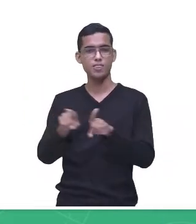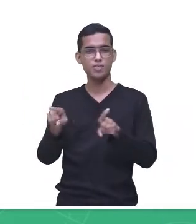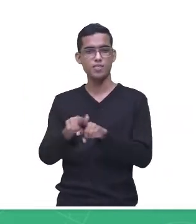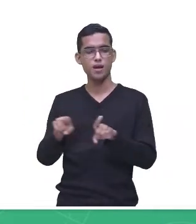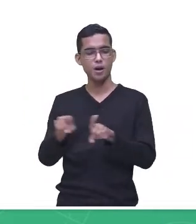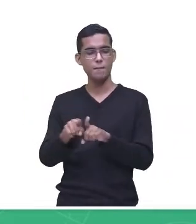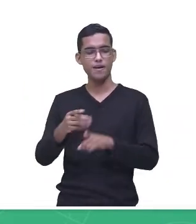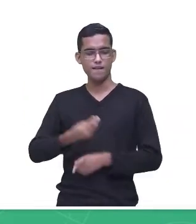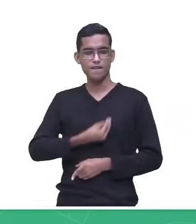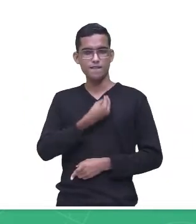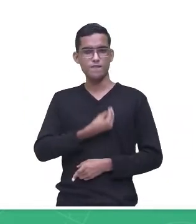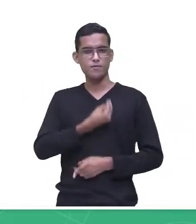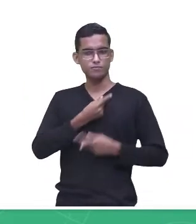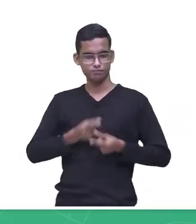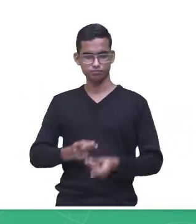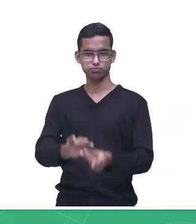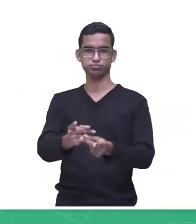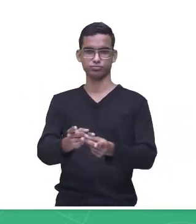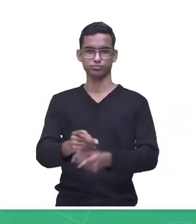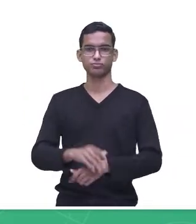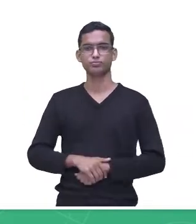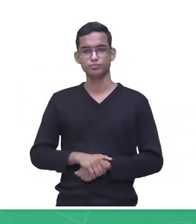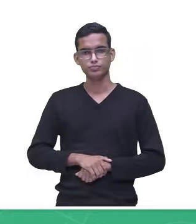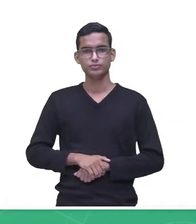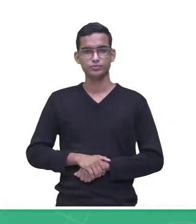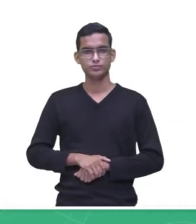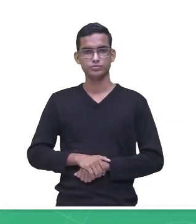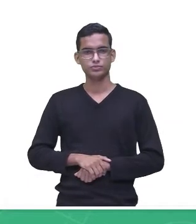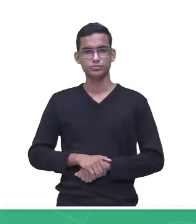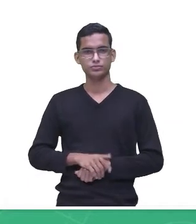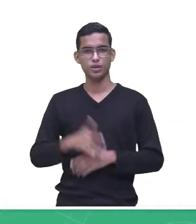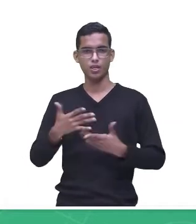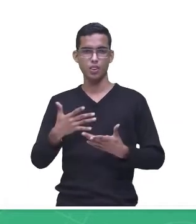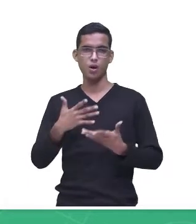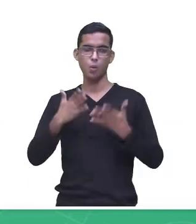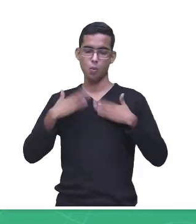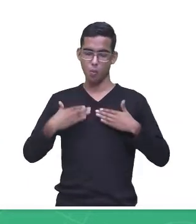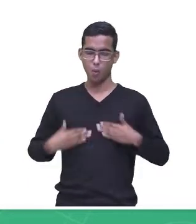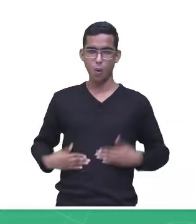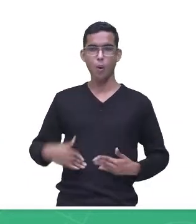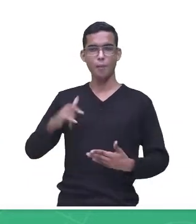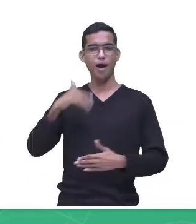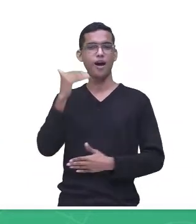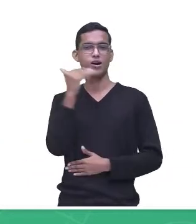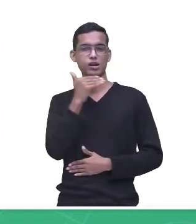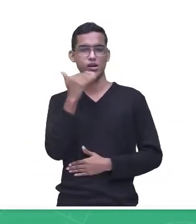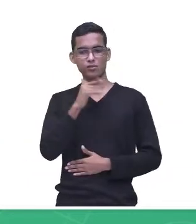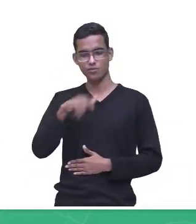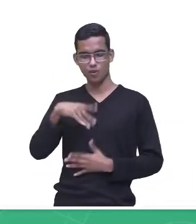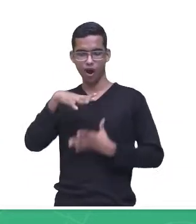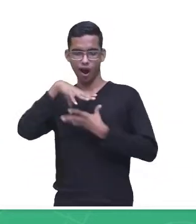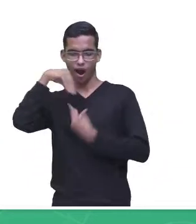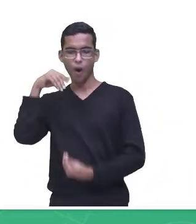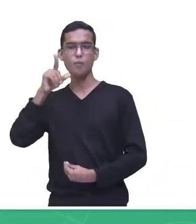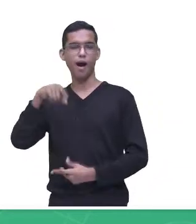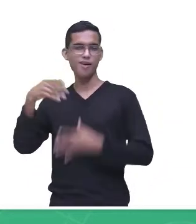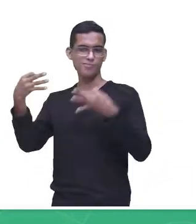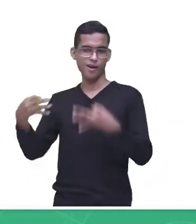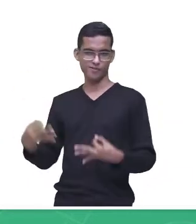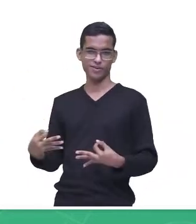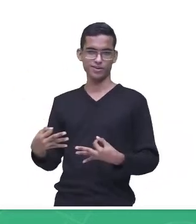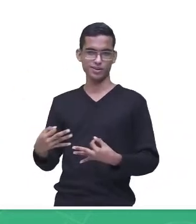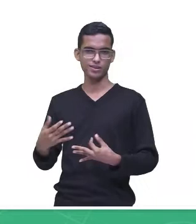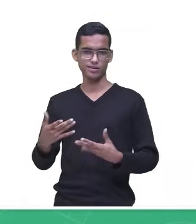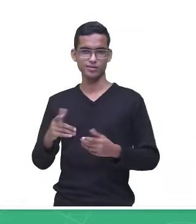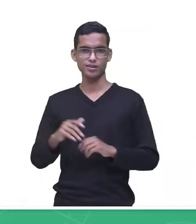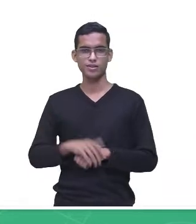alma imortal. O corpo material, a alma imaterial. O corpo imperfeito, a alma perfeita, tá?